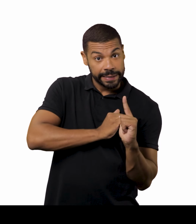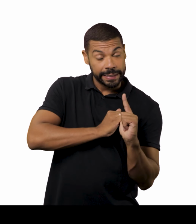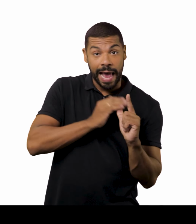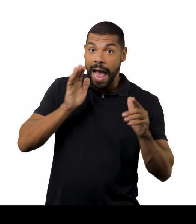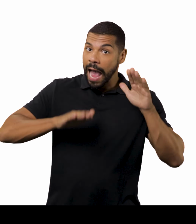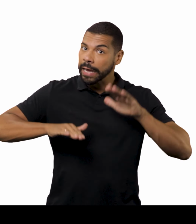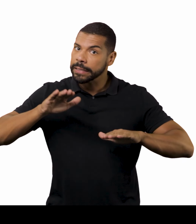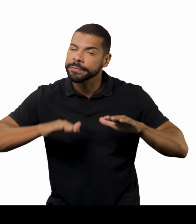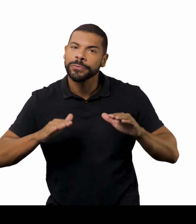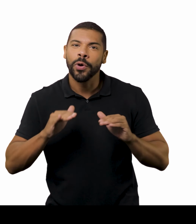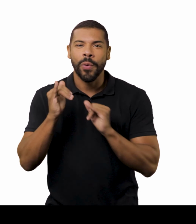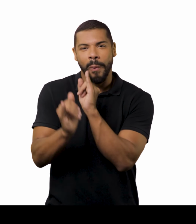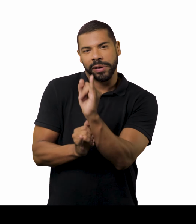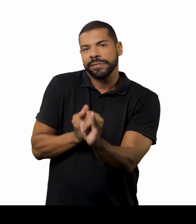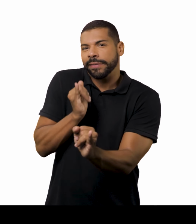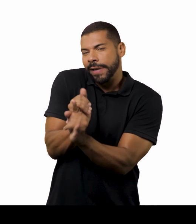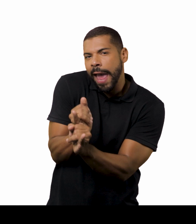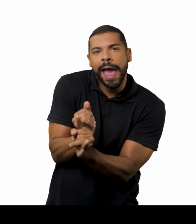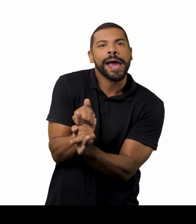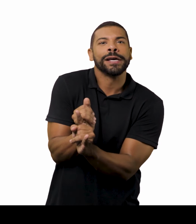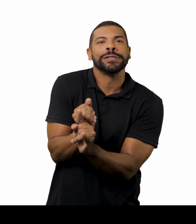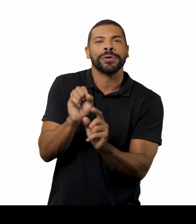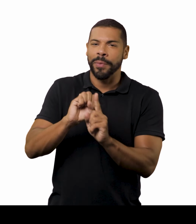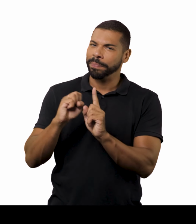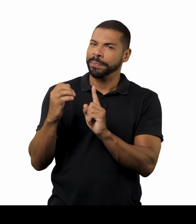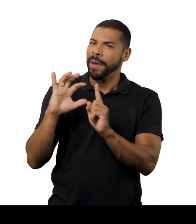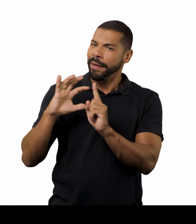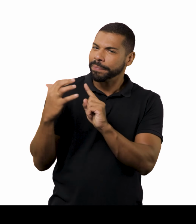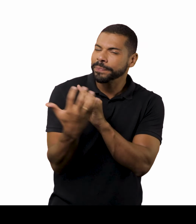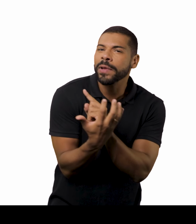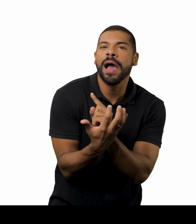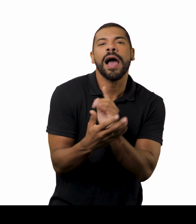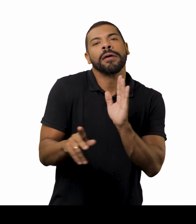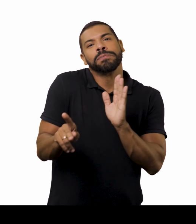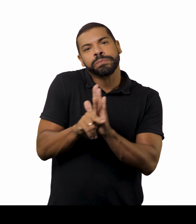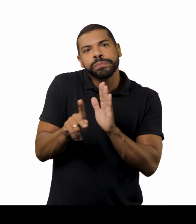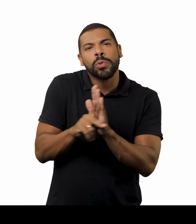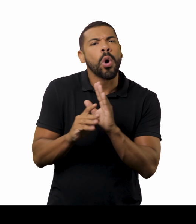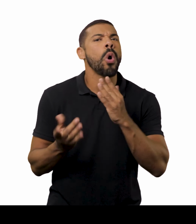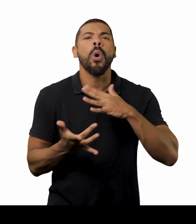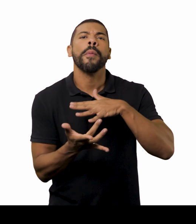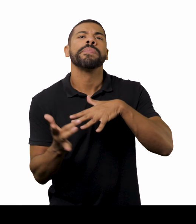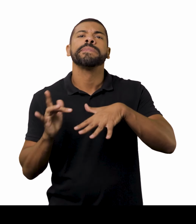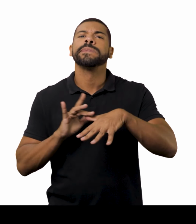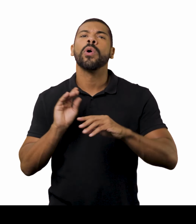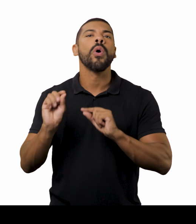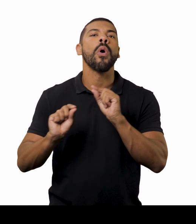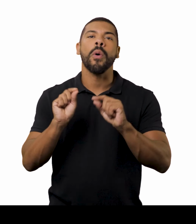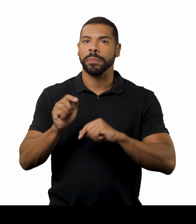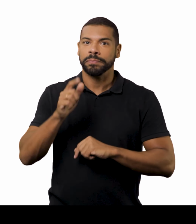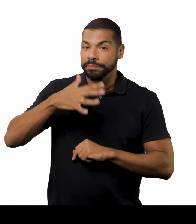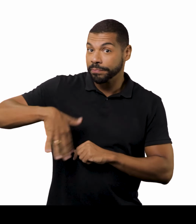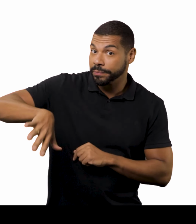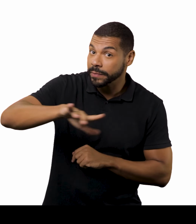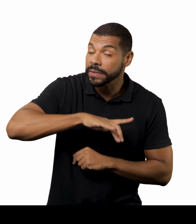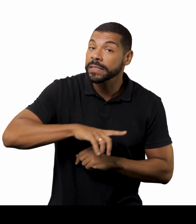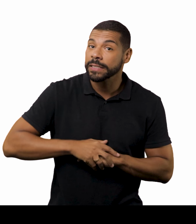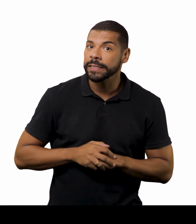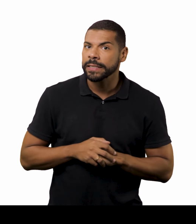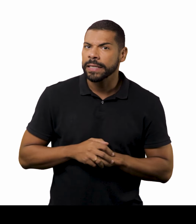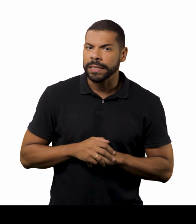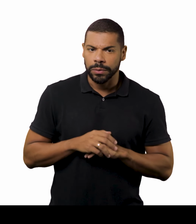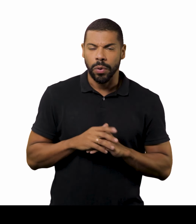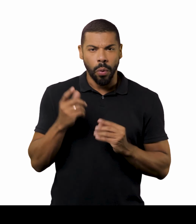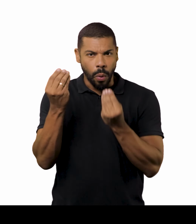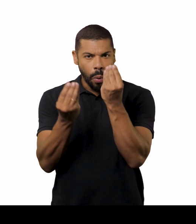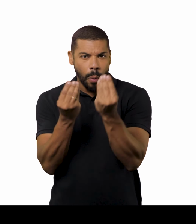coletividade. Talvez com a internet, com as redes sociais, a gente tem uma impressão, uma ilusão de uma coletividade, mas na verdade a gente só está meio que